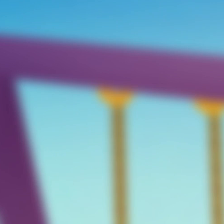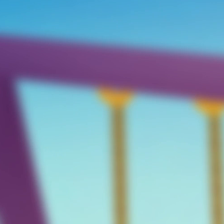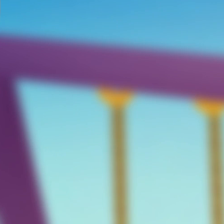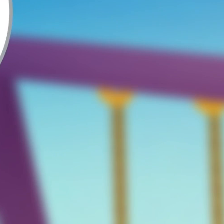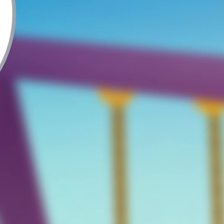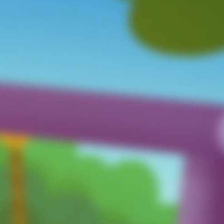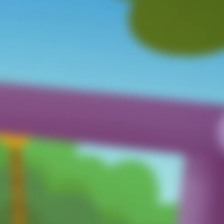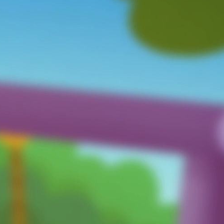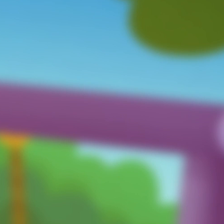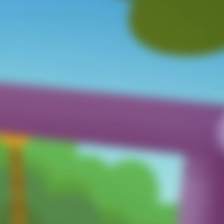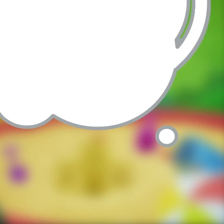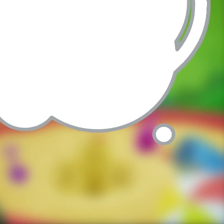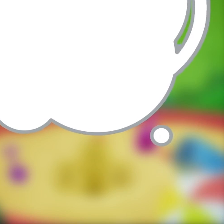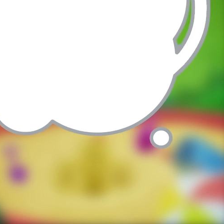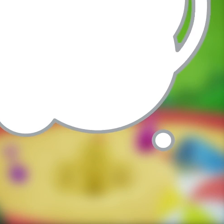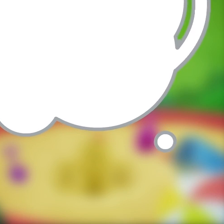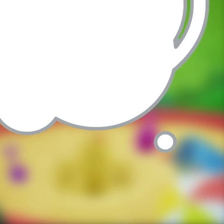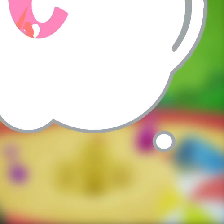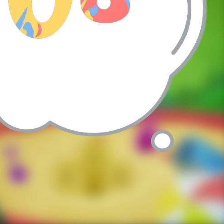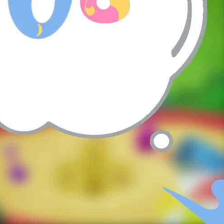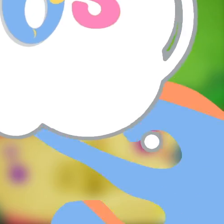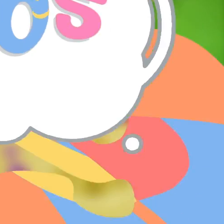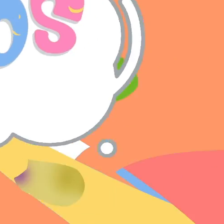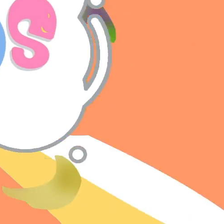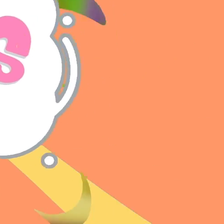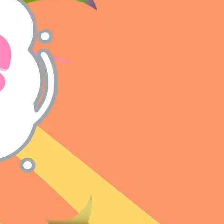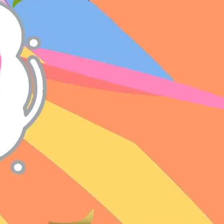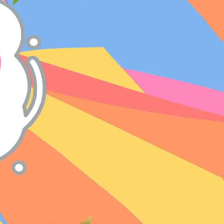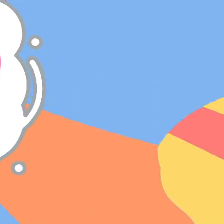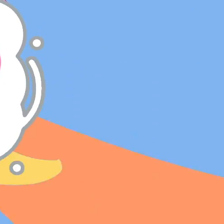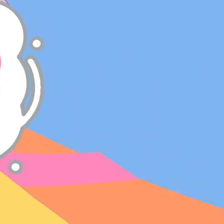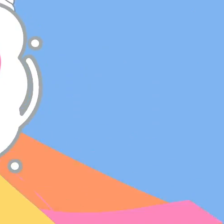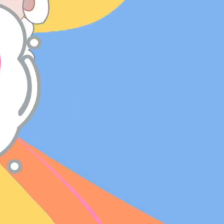Superlitos Superlitos